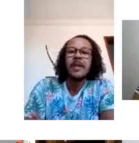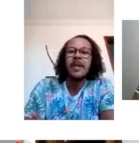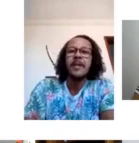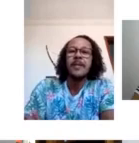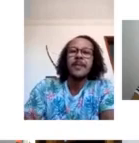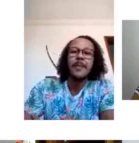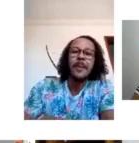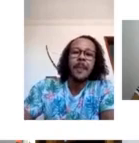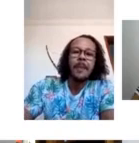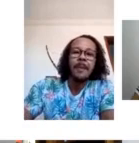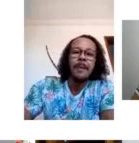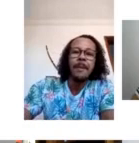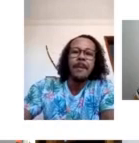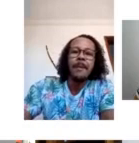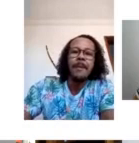Eliane e